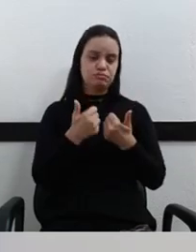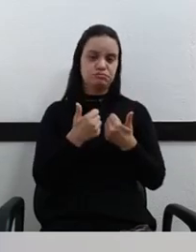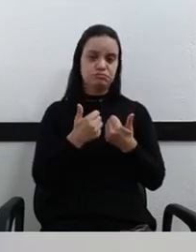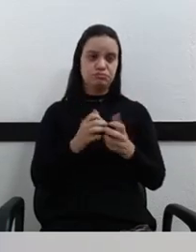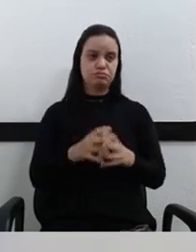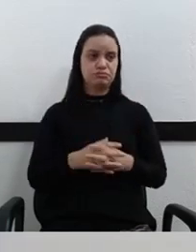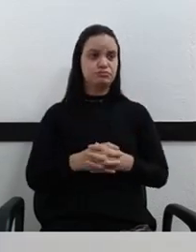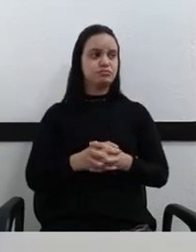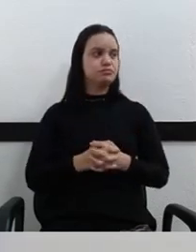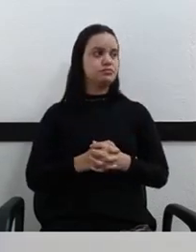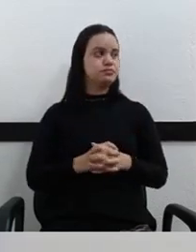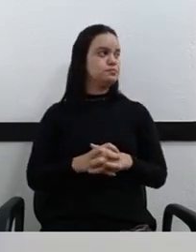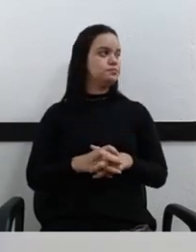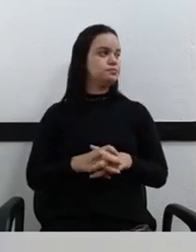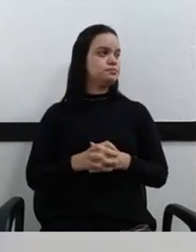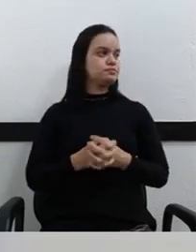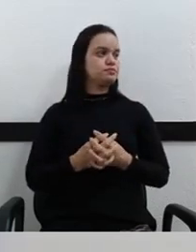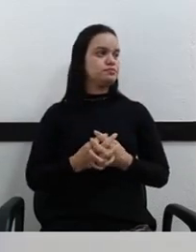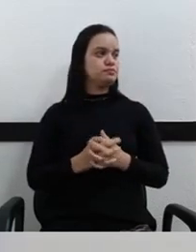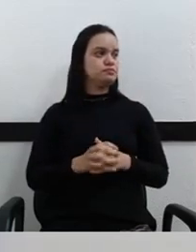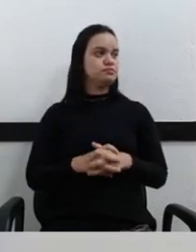verdade.